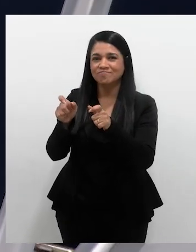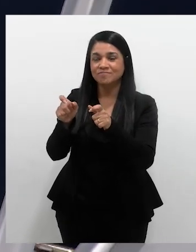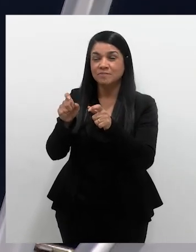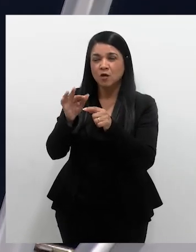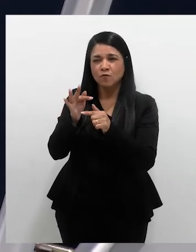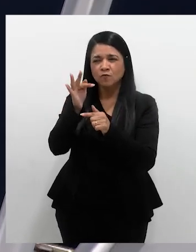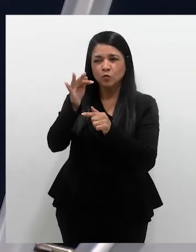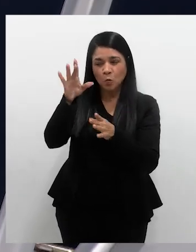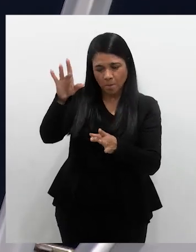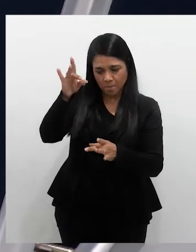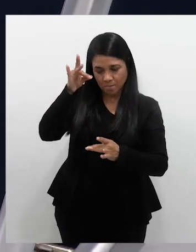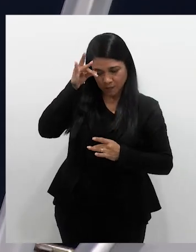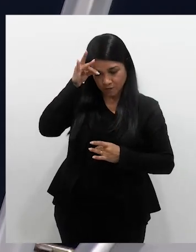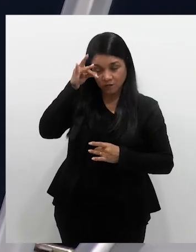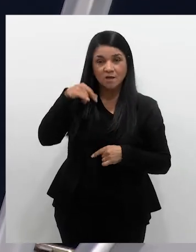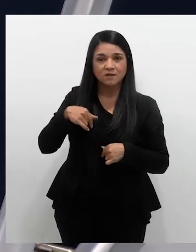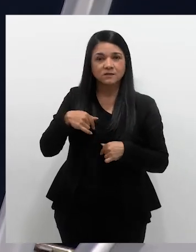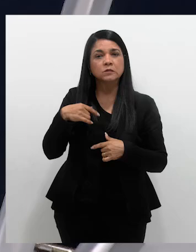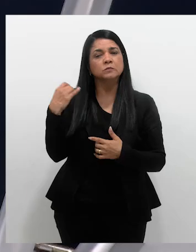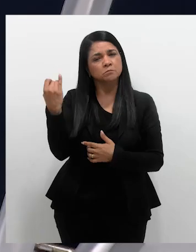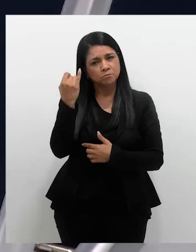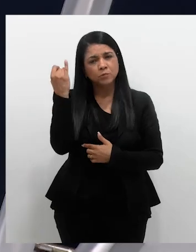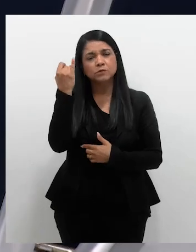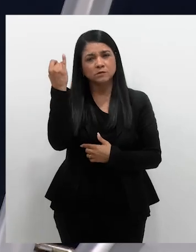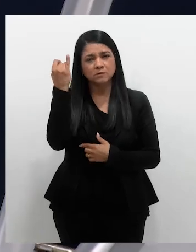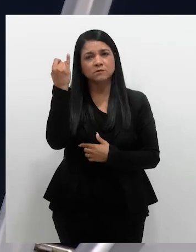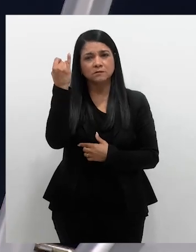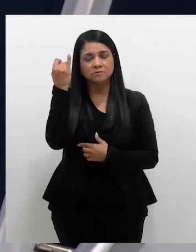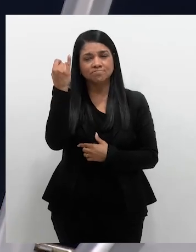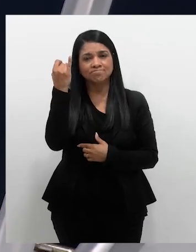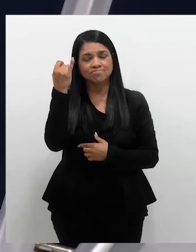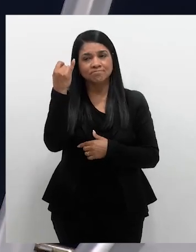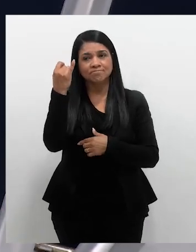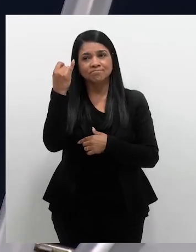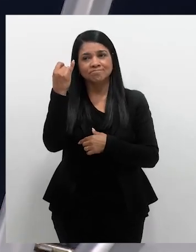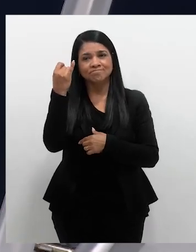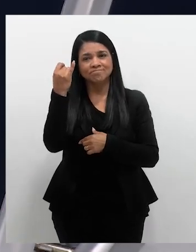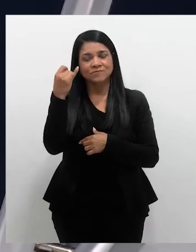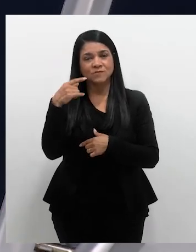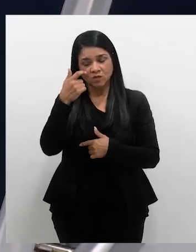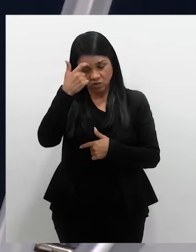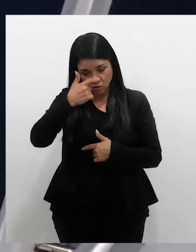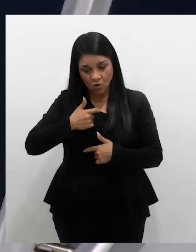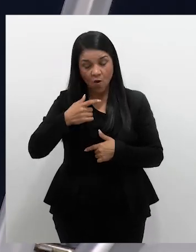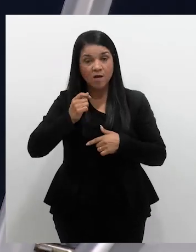Então, eu acho muito importante essa construção, a gente passar